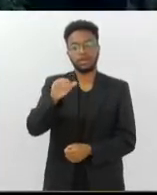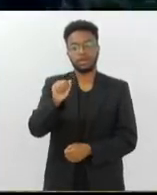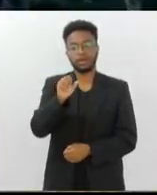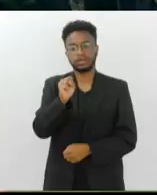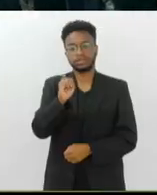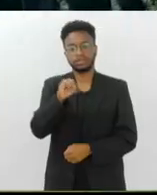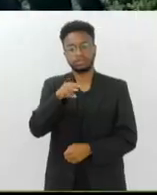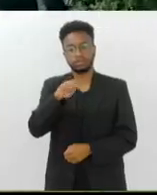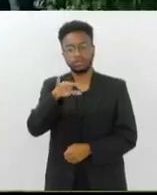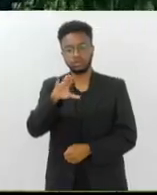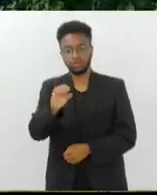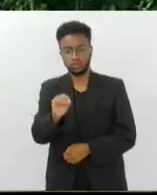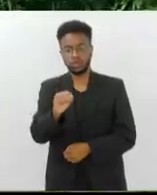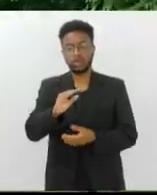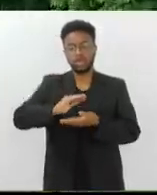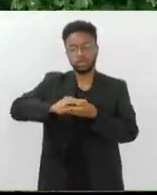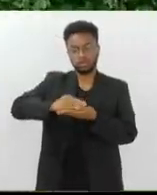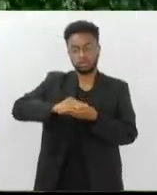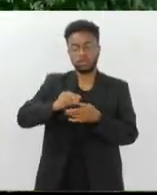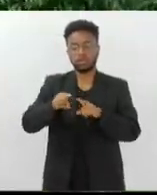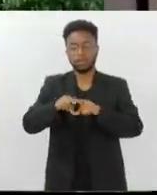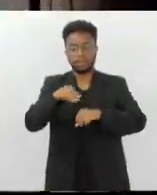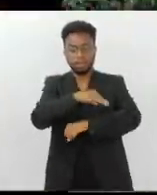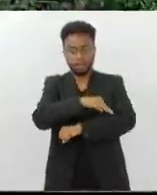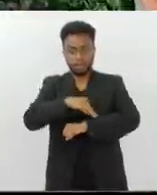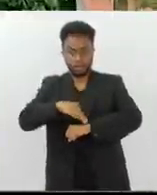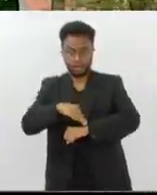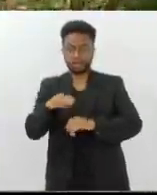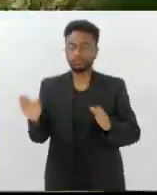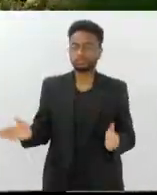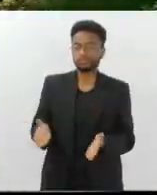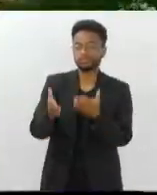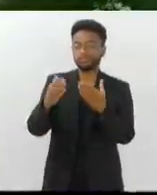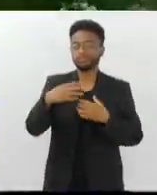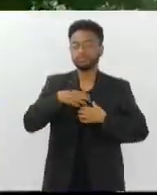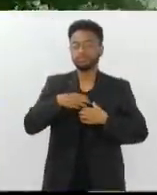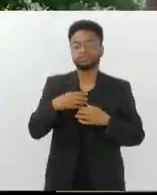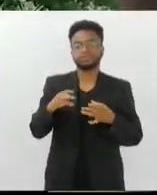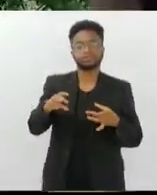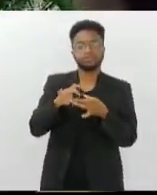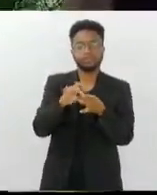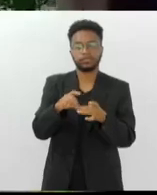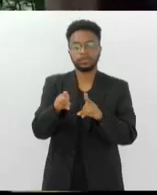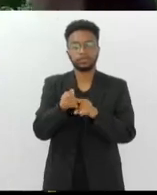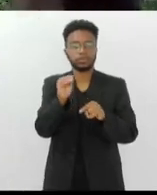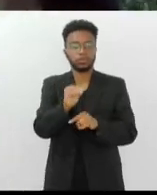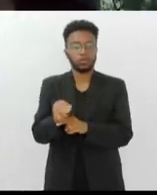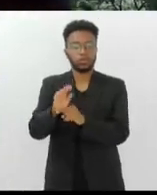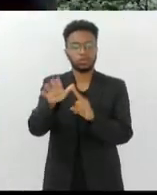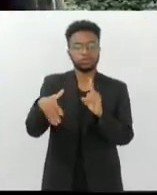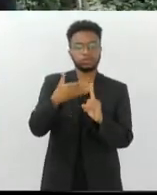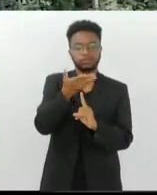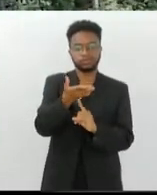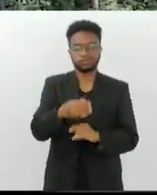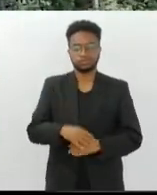das Ostras e Macaé, estimulando o senso de pertencimento e cuidado com o meio ambiente.